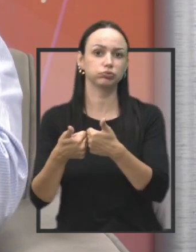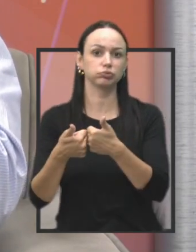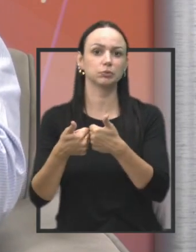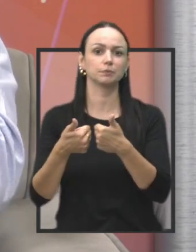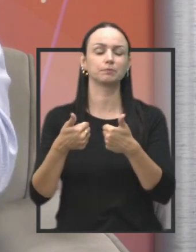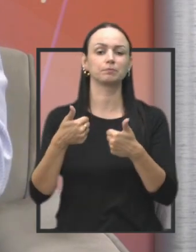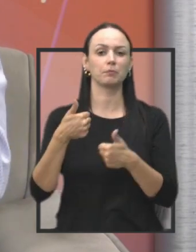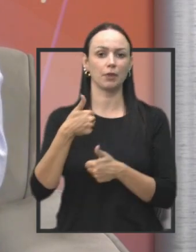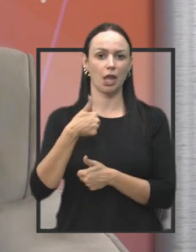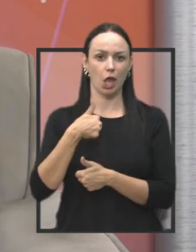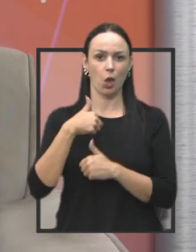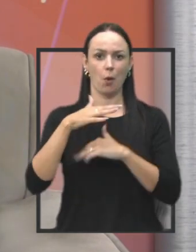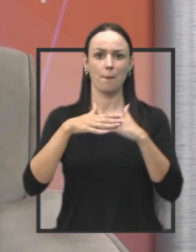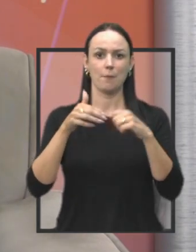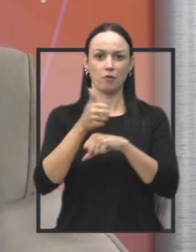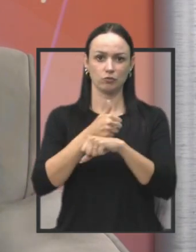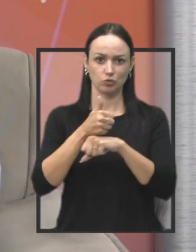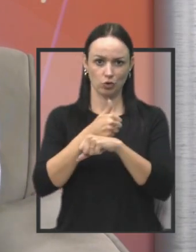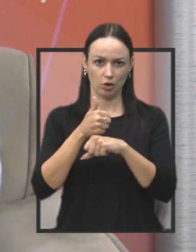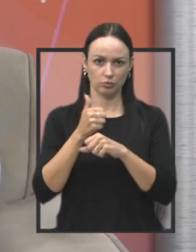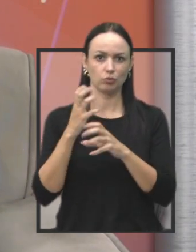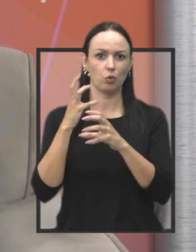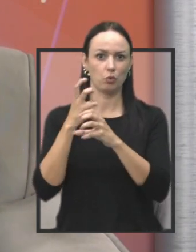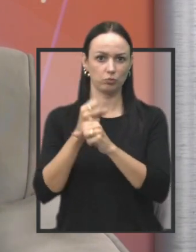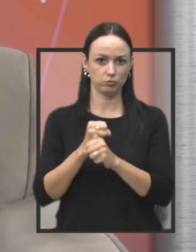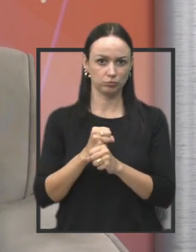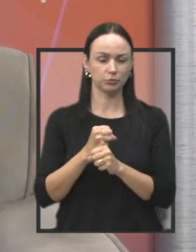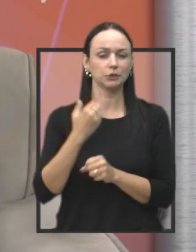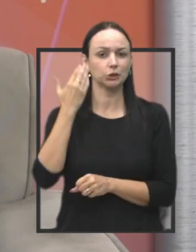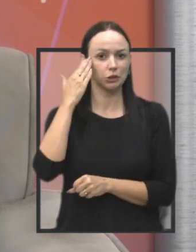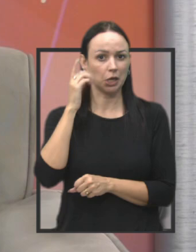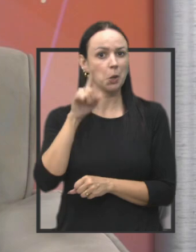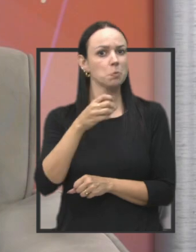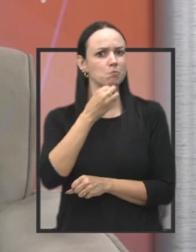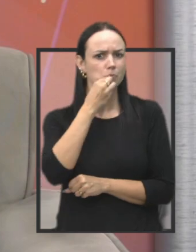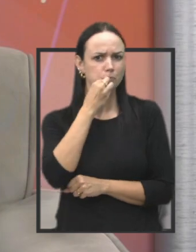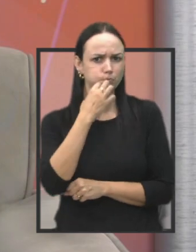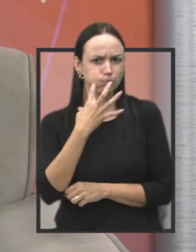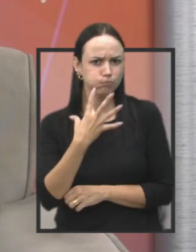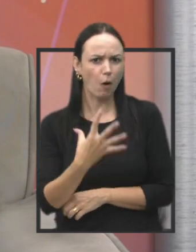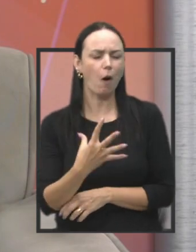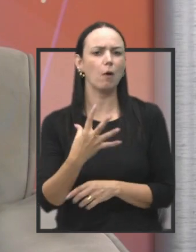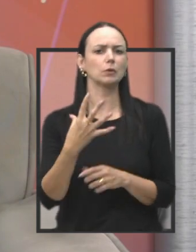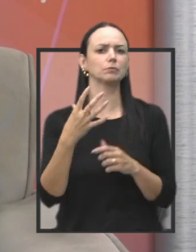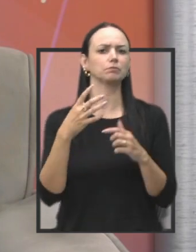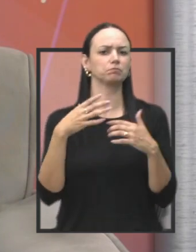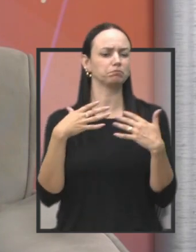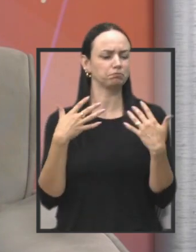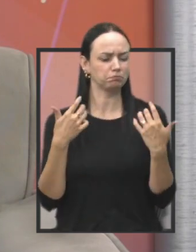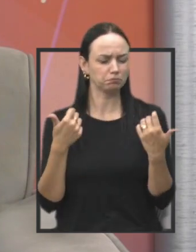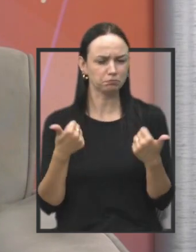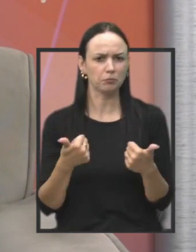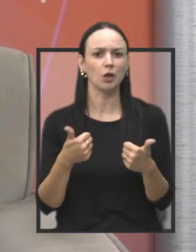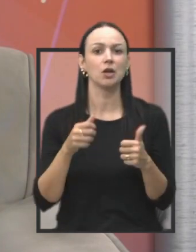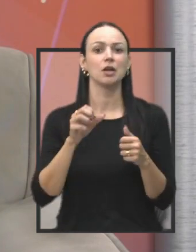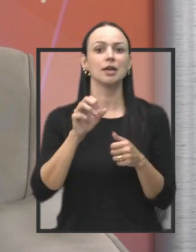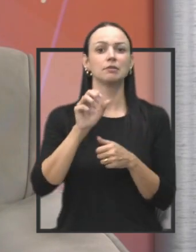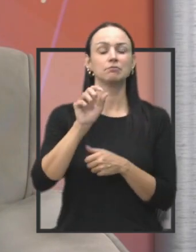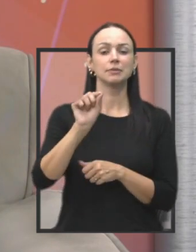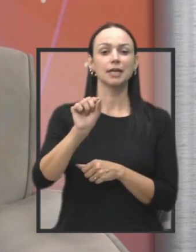profissional da contabilidade, entendo que é uma excelente ferramenta. Quem pode ou quem tem